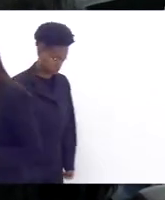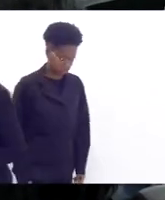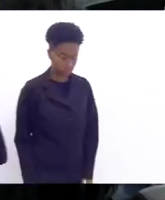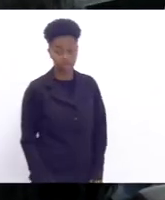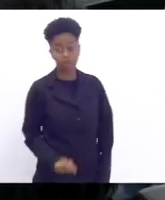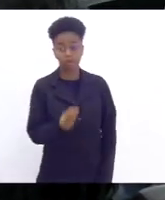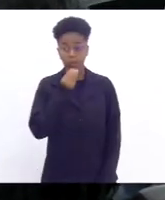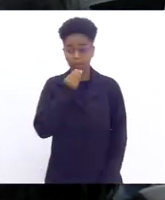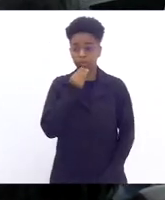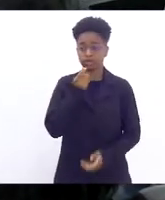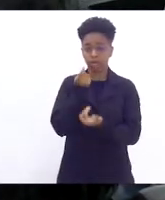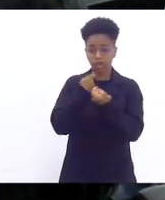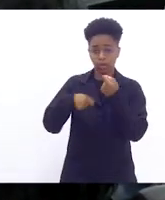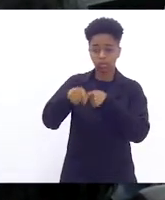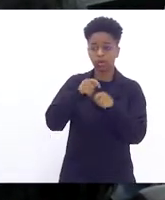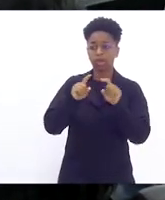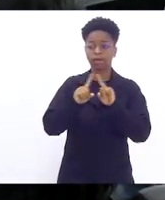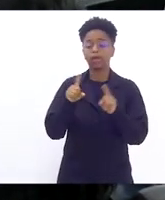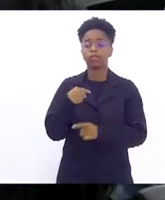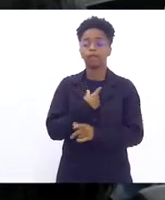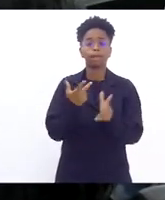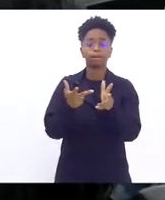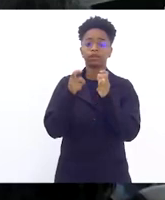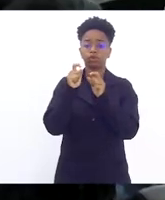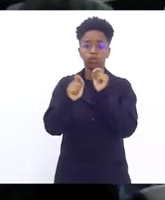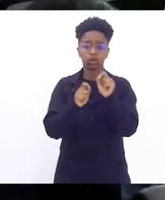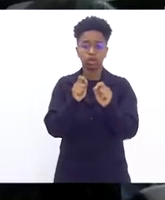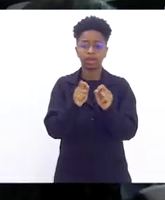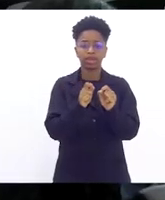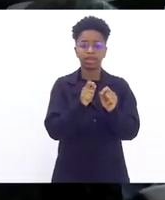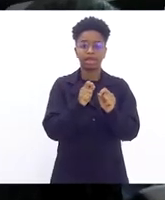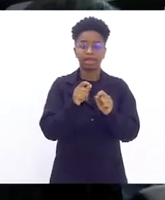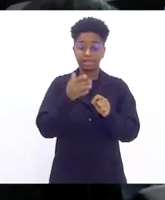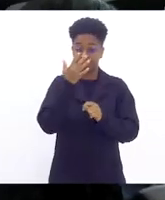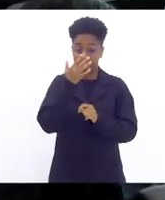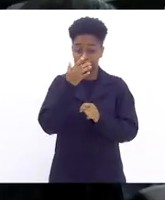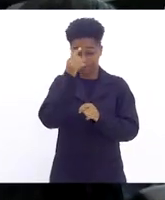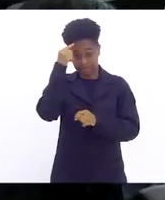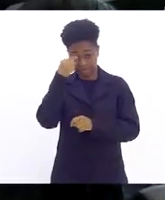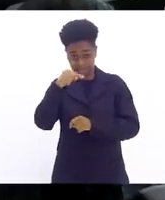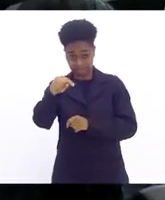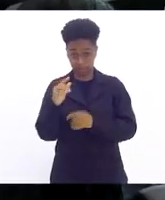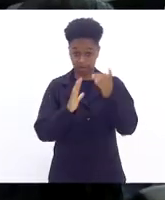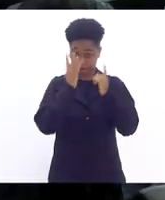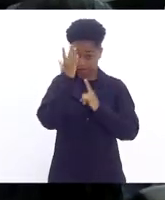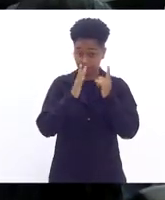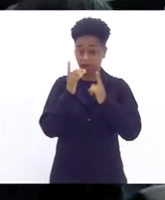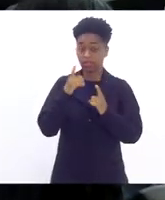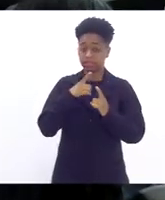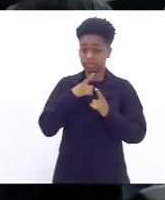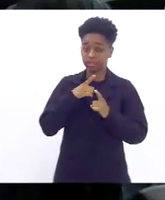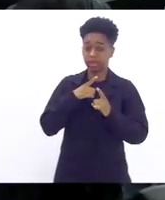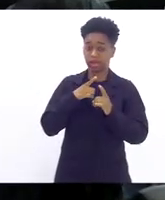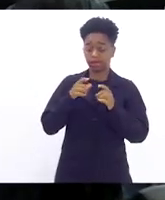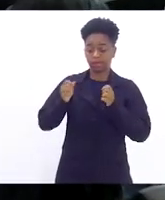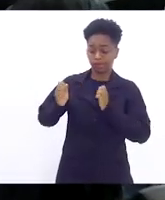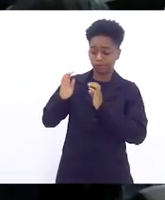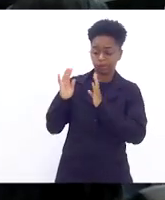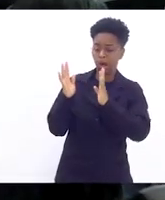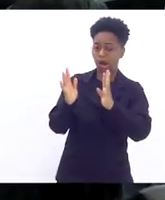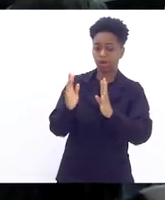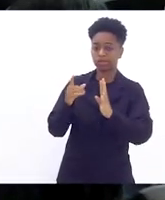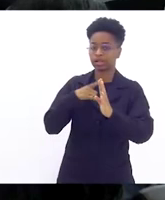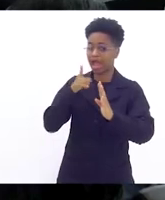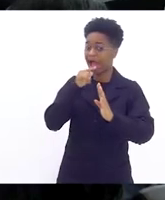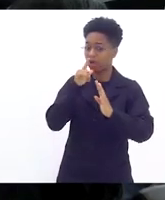e o que a gente viu foi uma semana do carnaval Sapucaí tinha um metro e meio da água a gente viu isso isso acontecer evidentemente